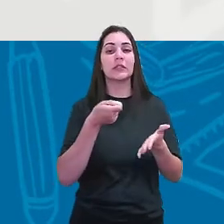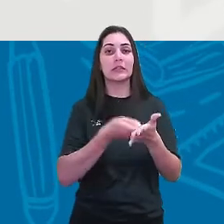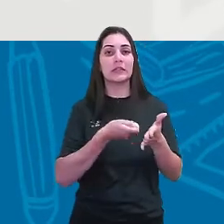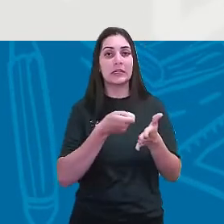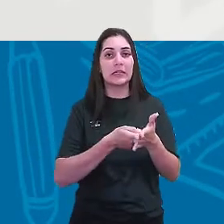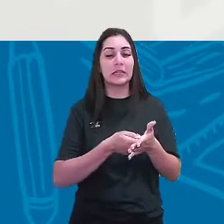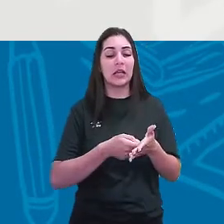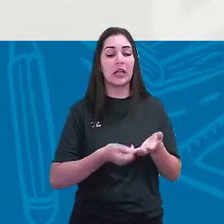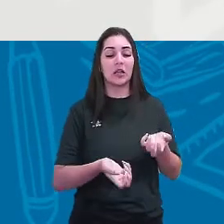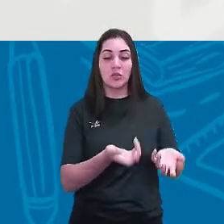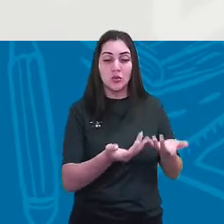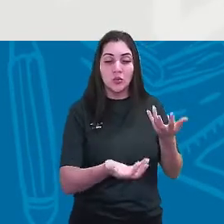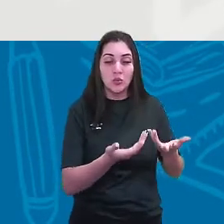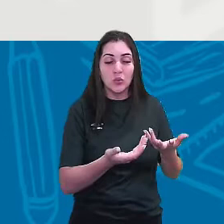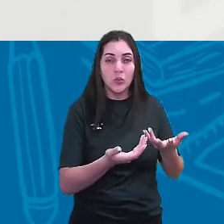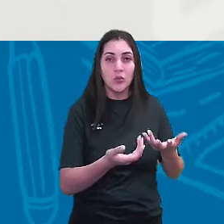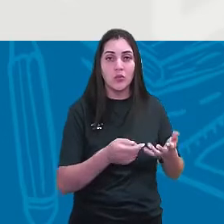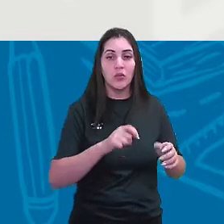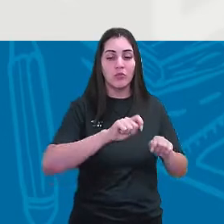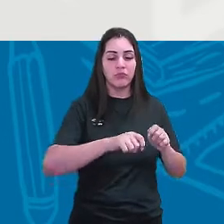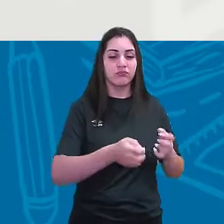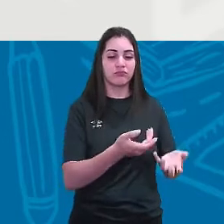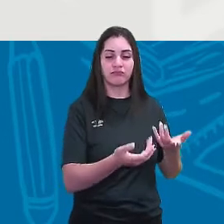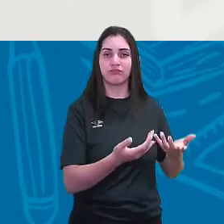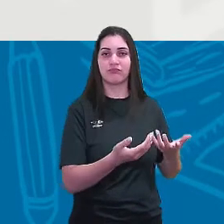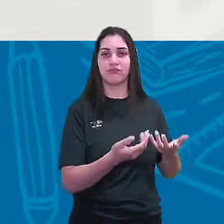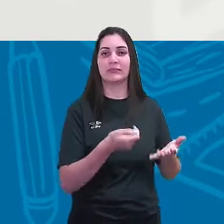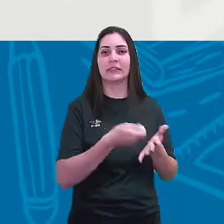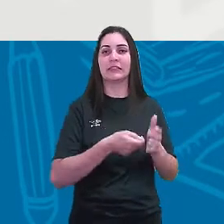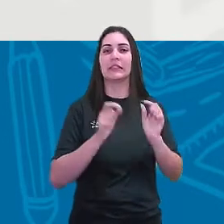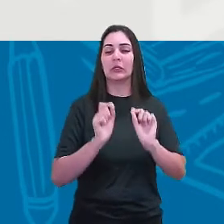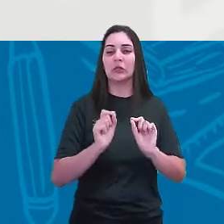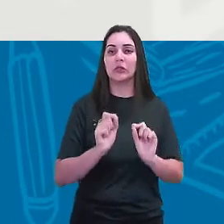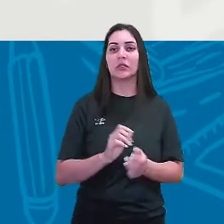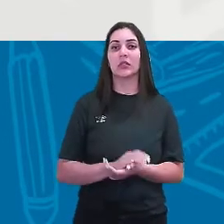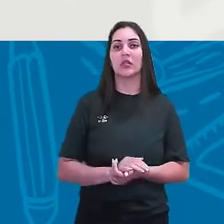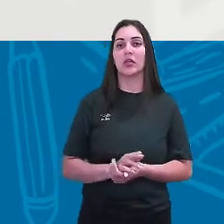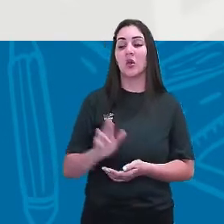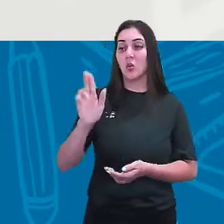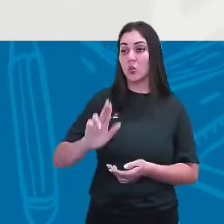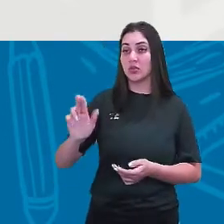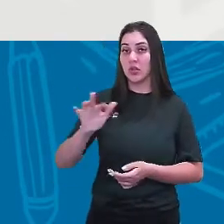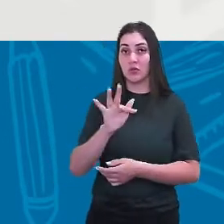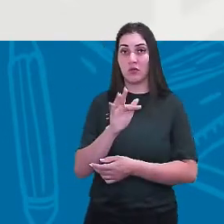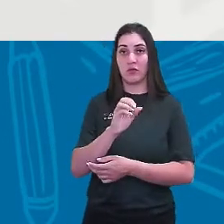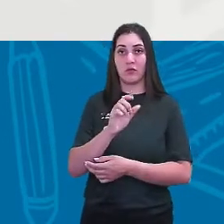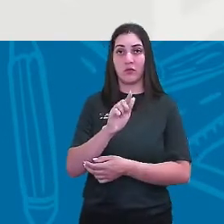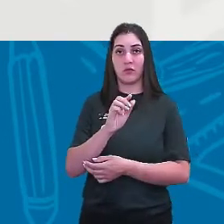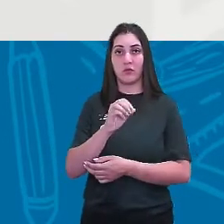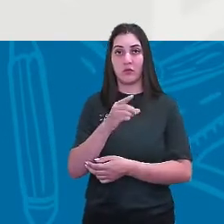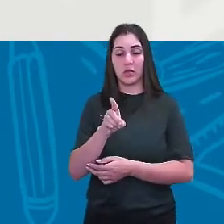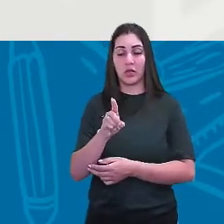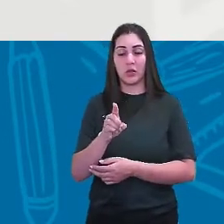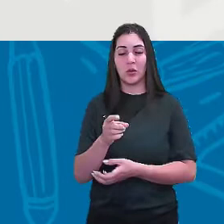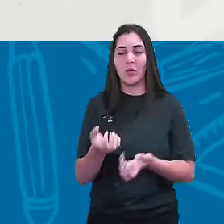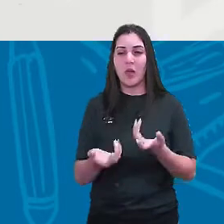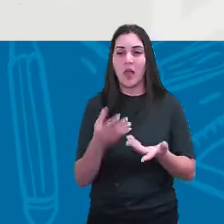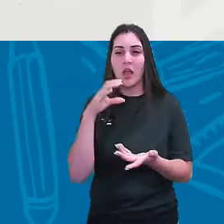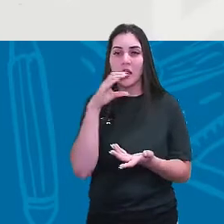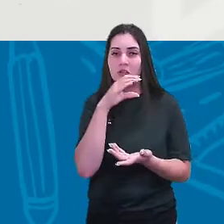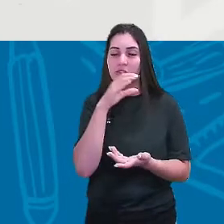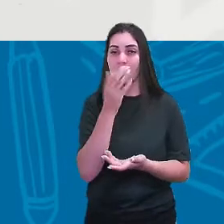ligar o fogão em casa, né? Ou seja, tentar lá utilizar o fogão para esquentar alguma coisa,